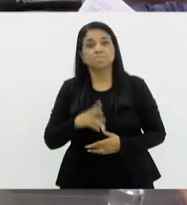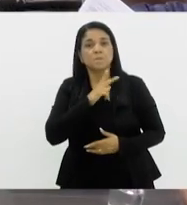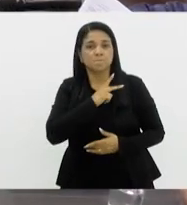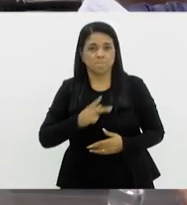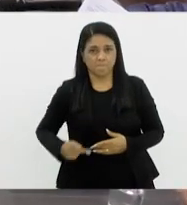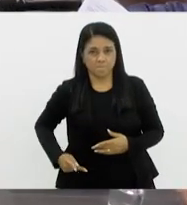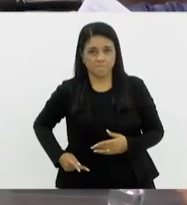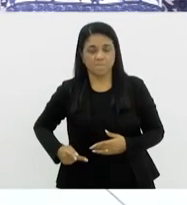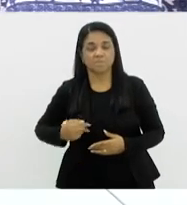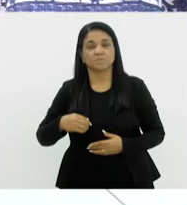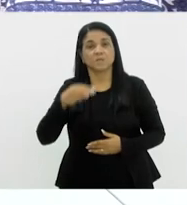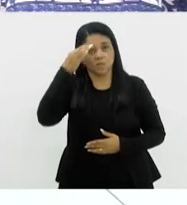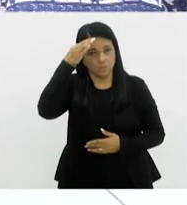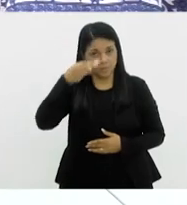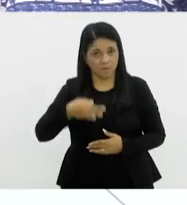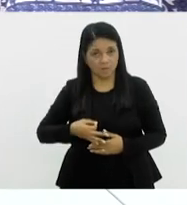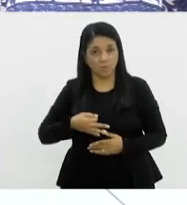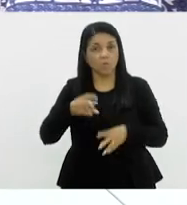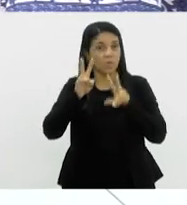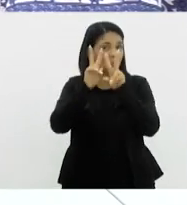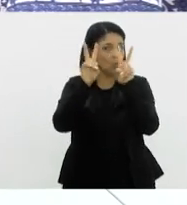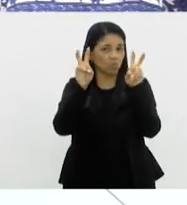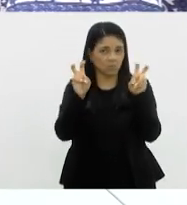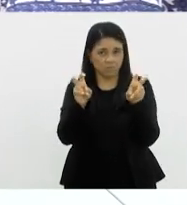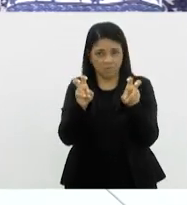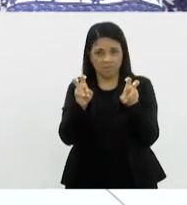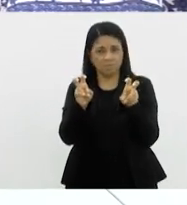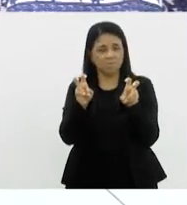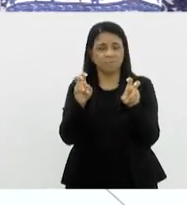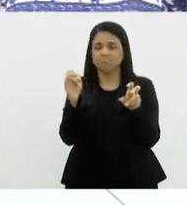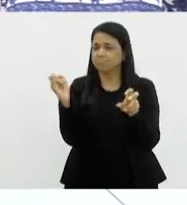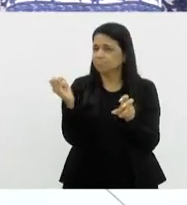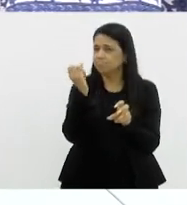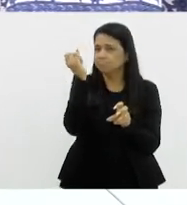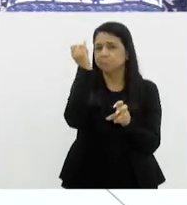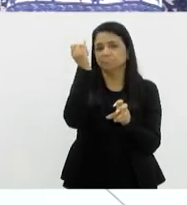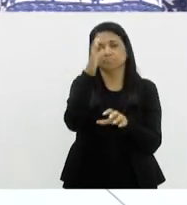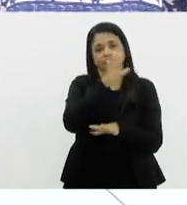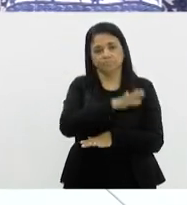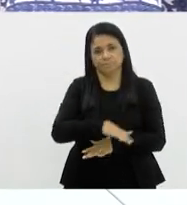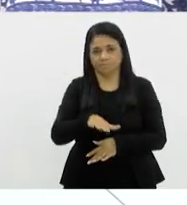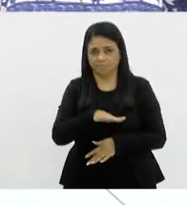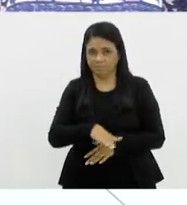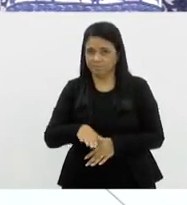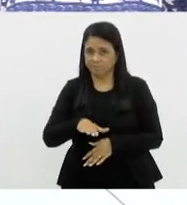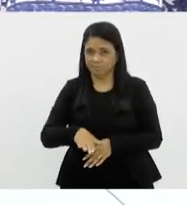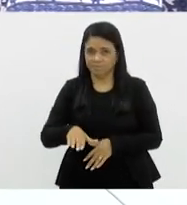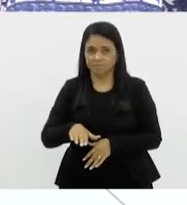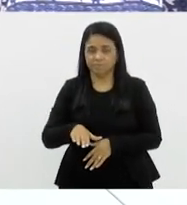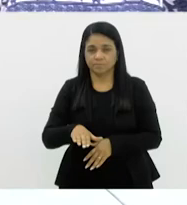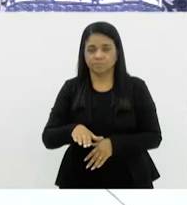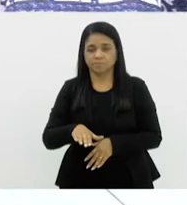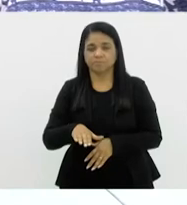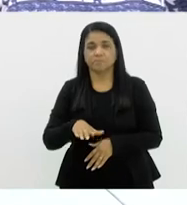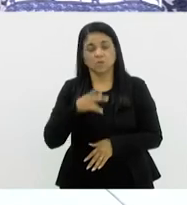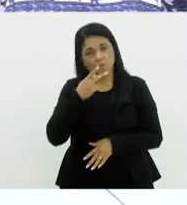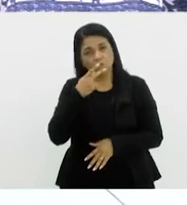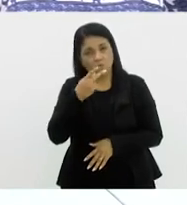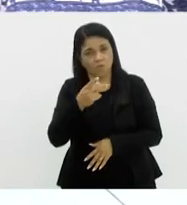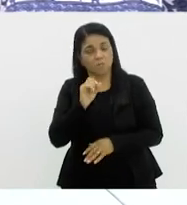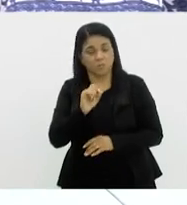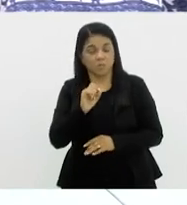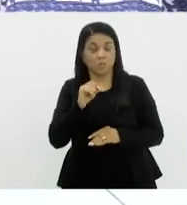Presidente, eu entendo que o tema é fundamental para as crianças. Né? Eu digo isso porque no